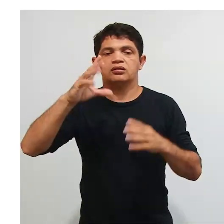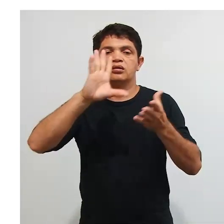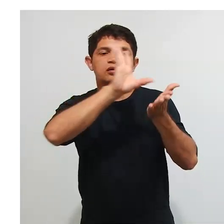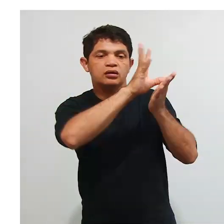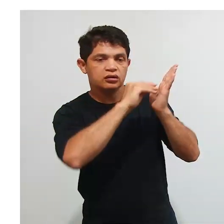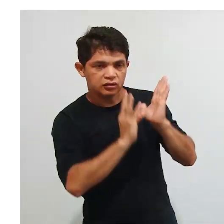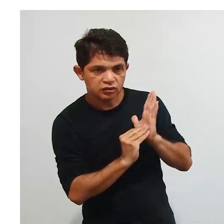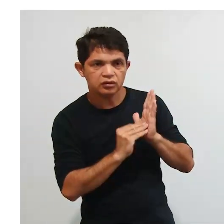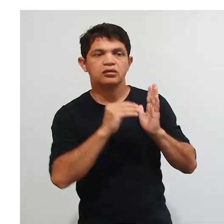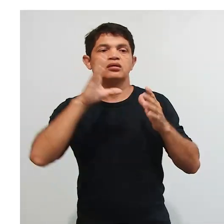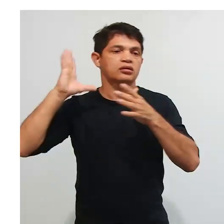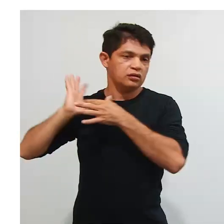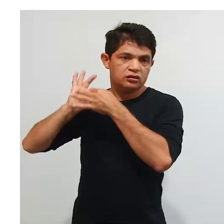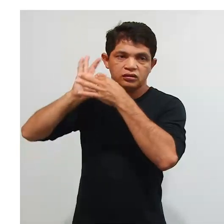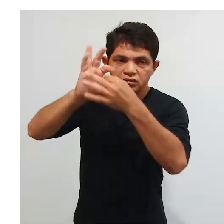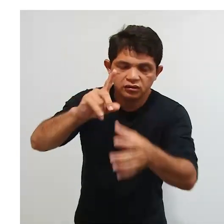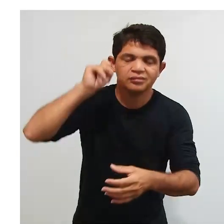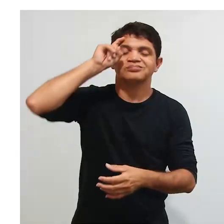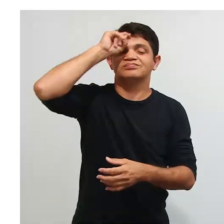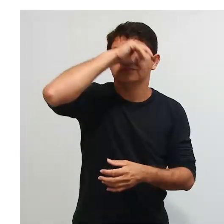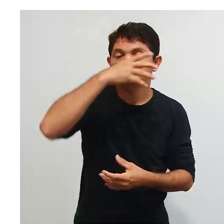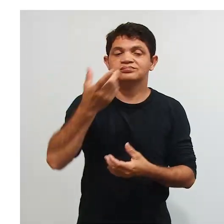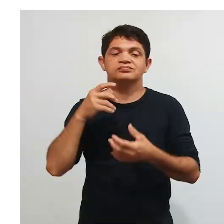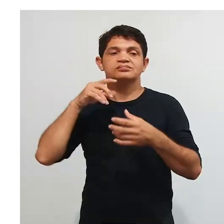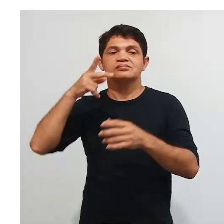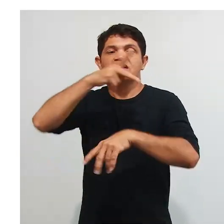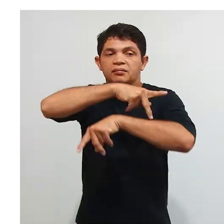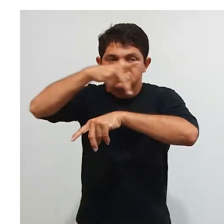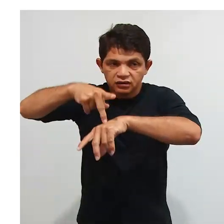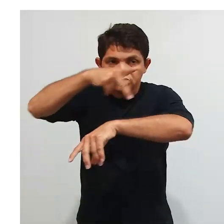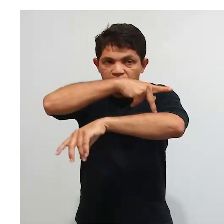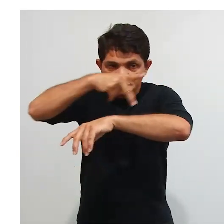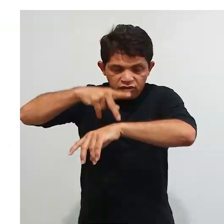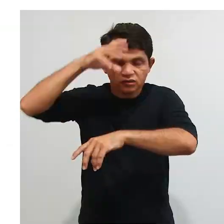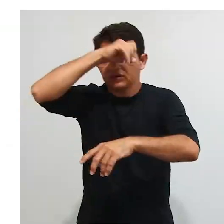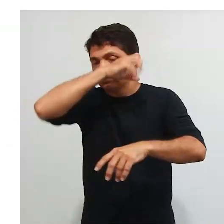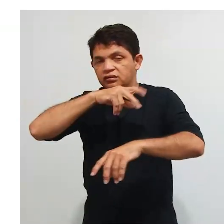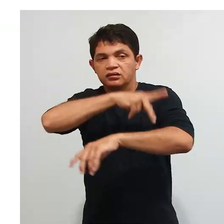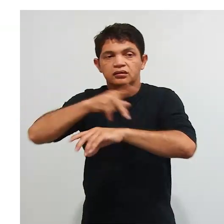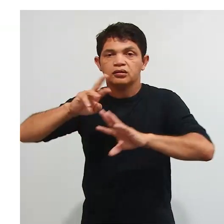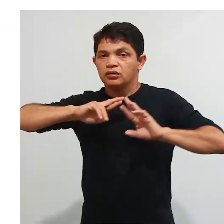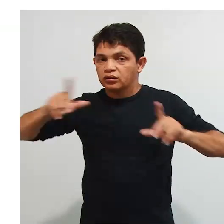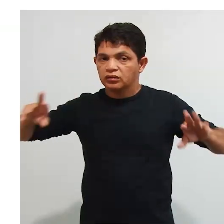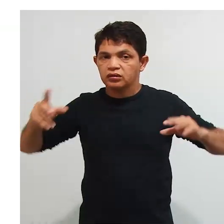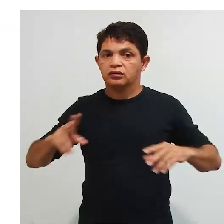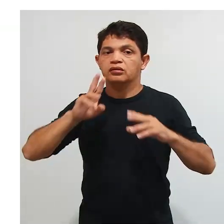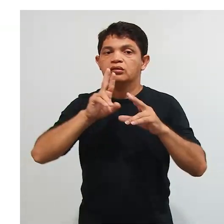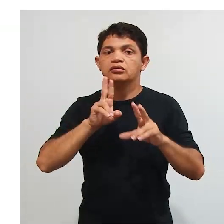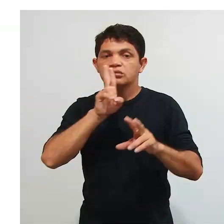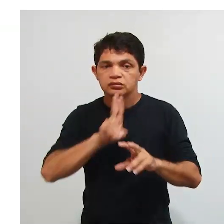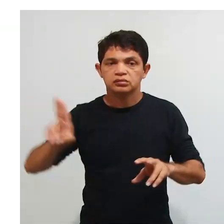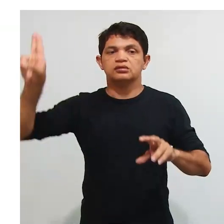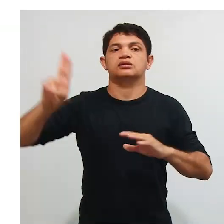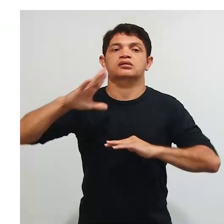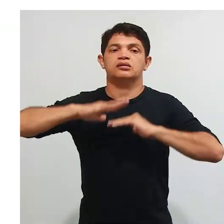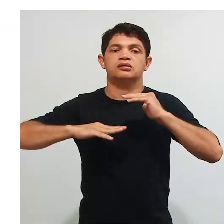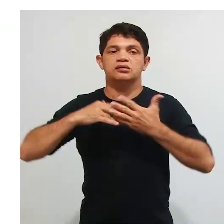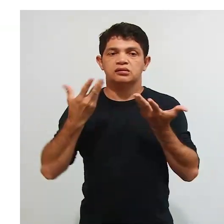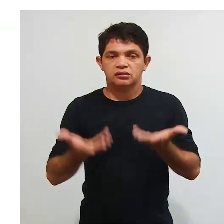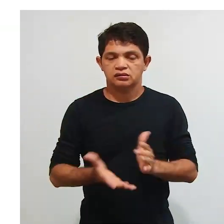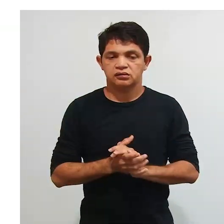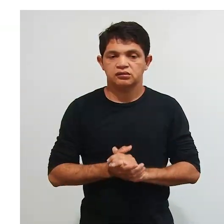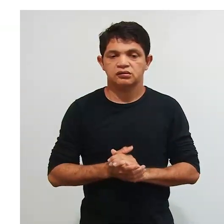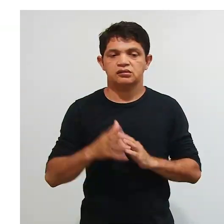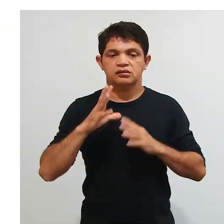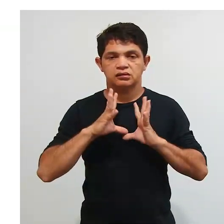né, que é as dificuldades de aprendizagem no contexto escolar, patologias ou intervenções pedagógicas não adequadas, o